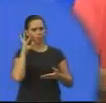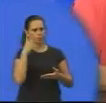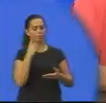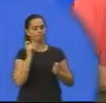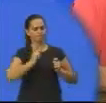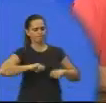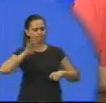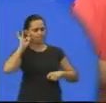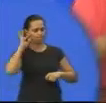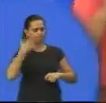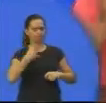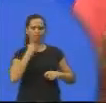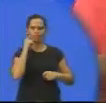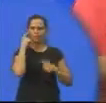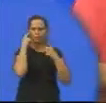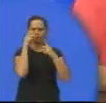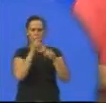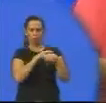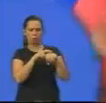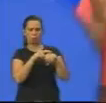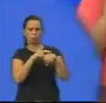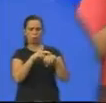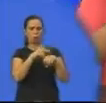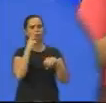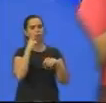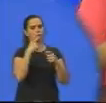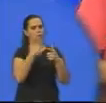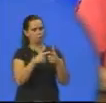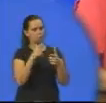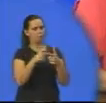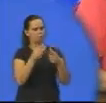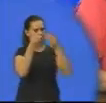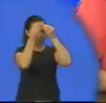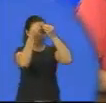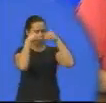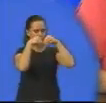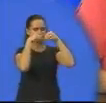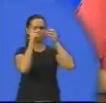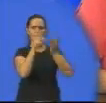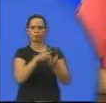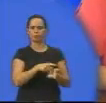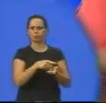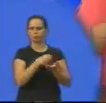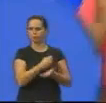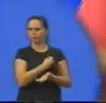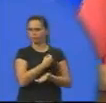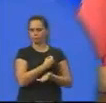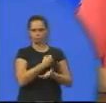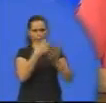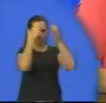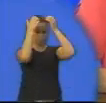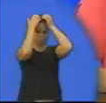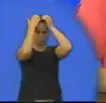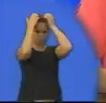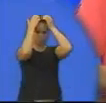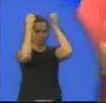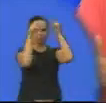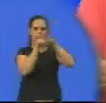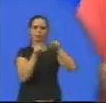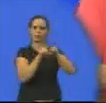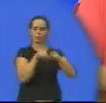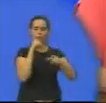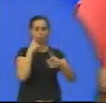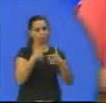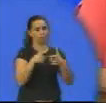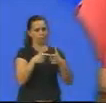pode ficar aí arroxeado e pode levar um dano no funcionamento cerebral e isso